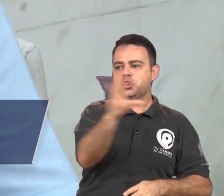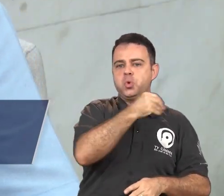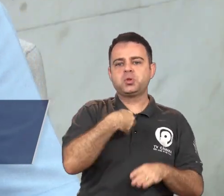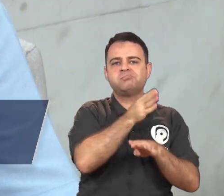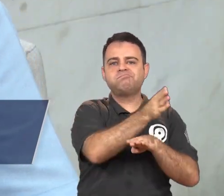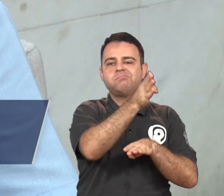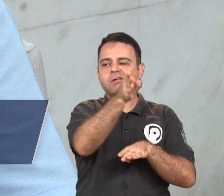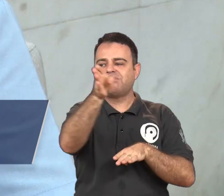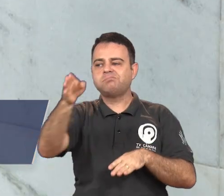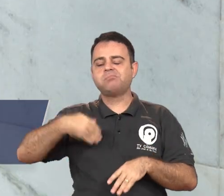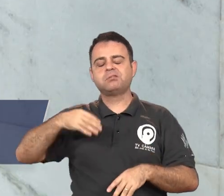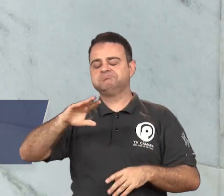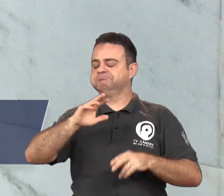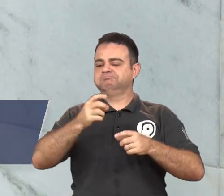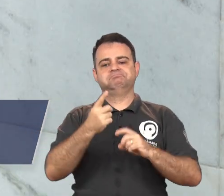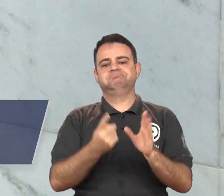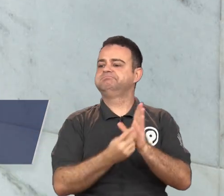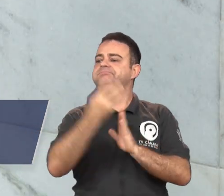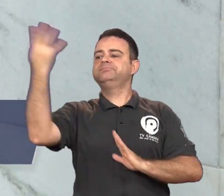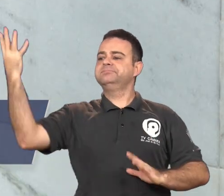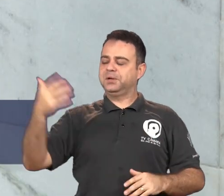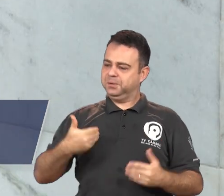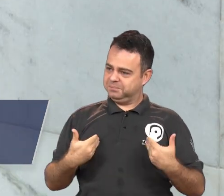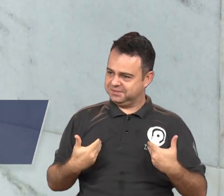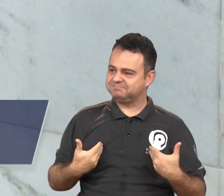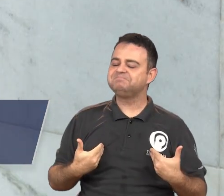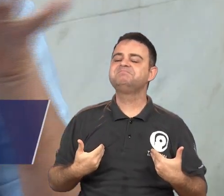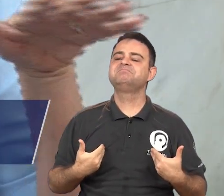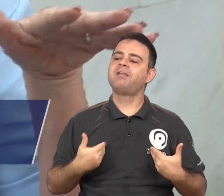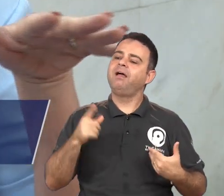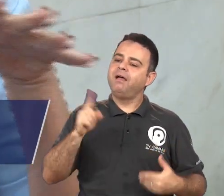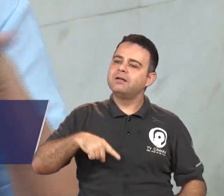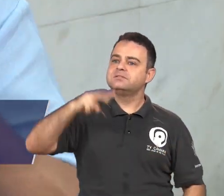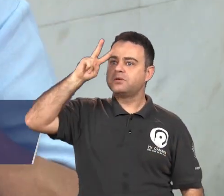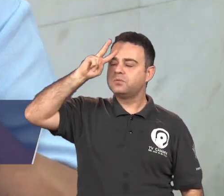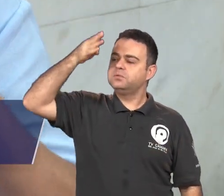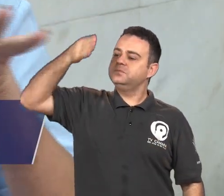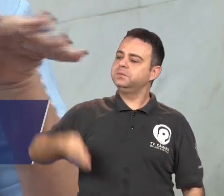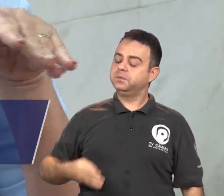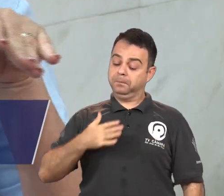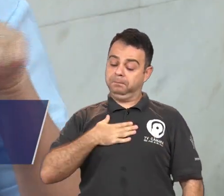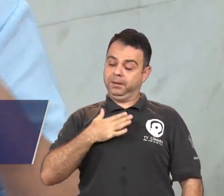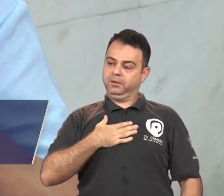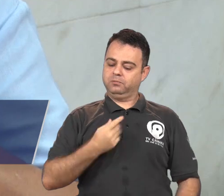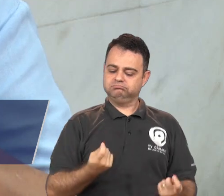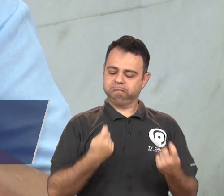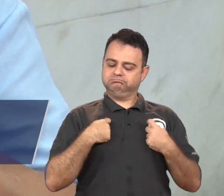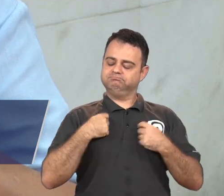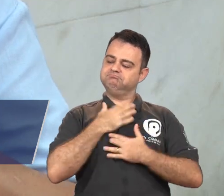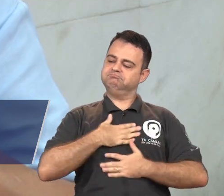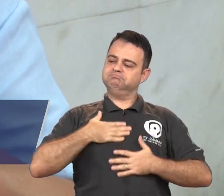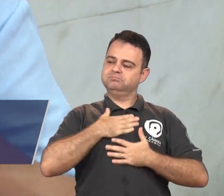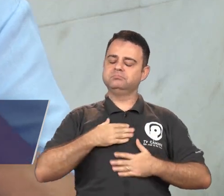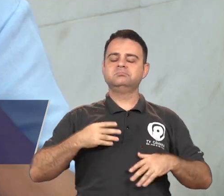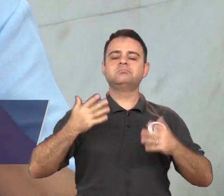as salas. Fazendo a sequência. Ele falou, é um dia que eu tiro, assim, para eu relaxar, para